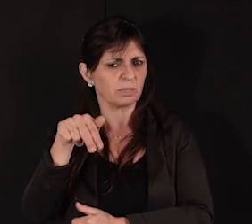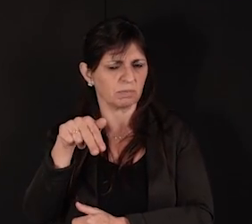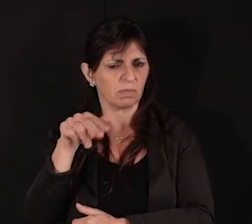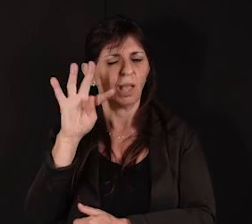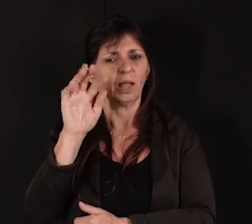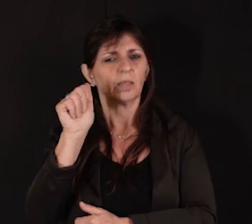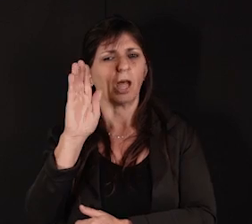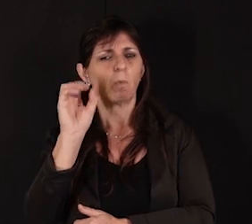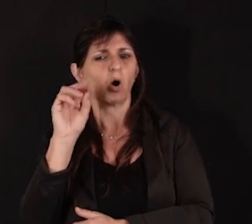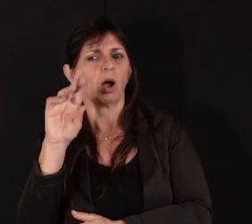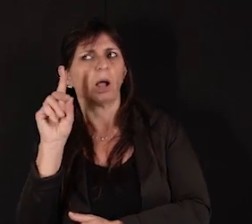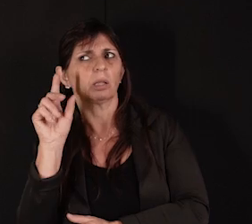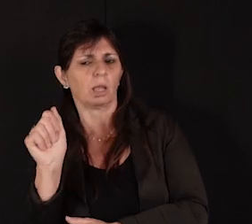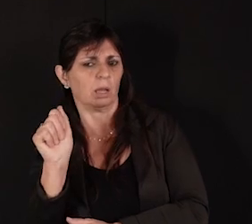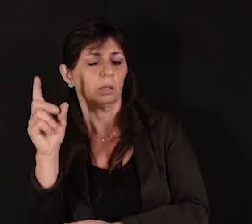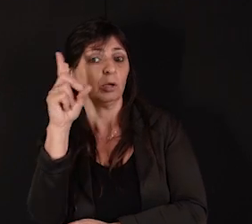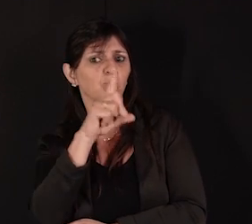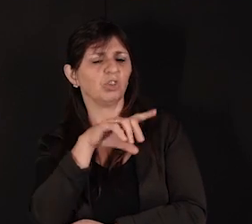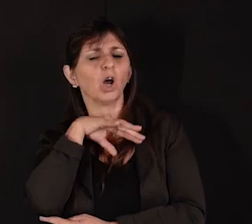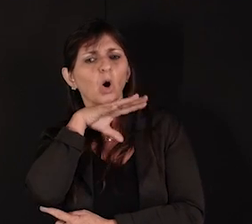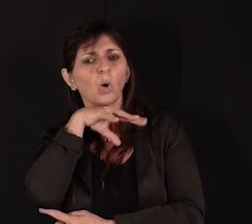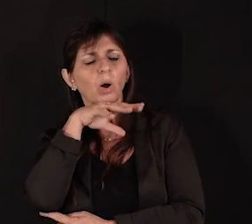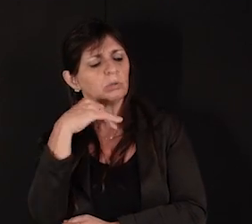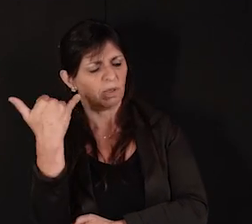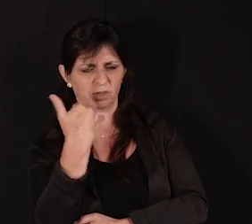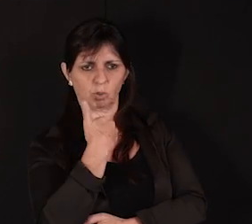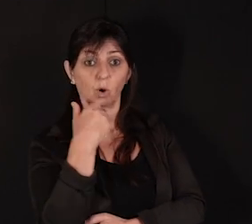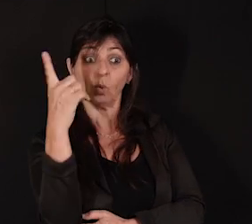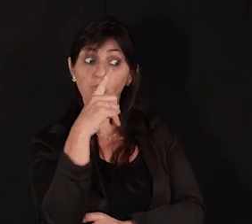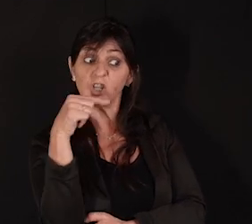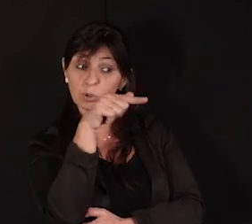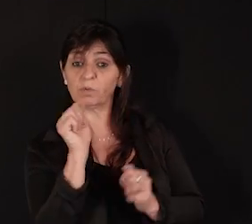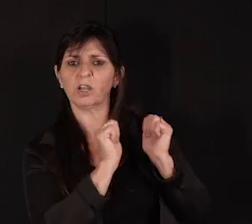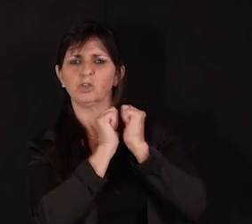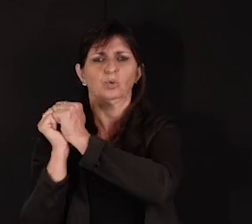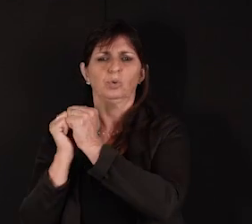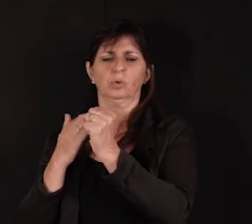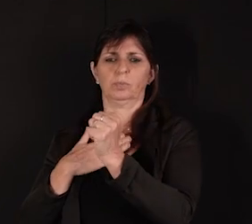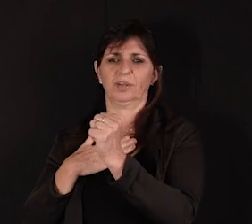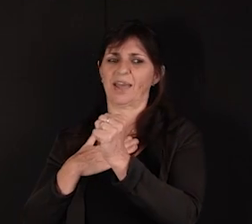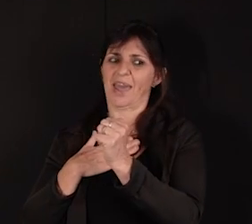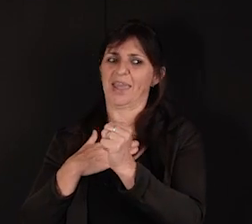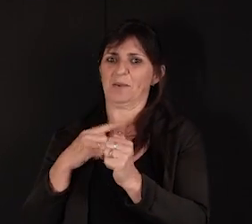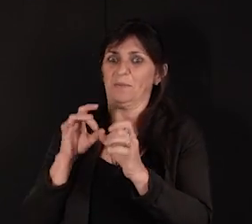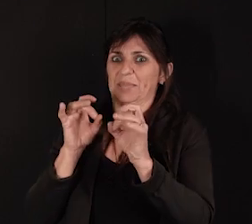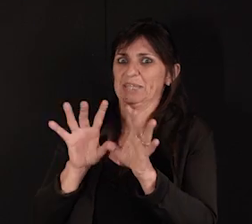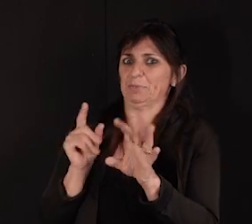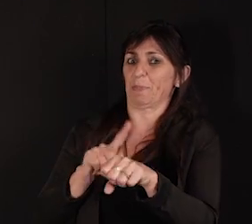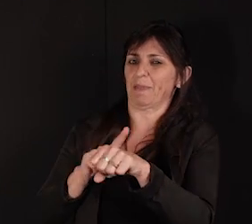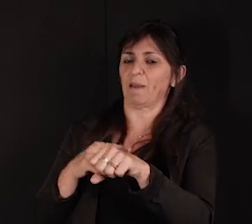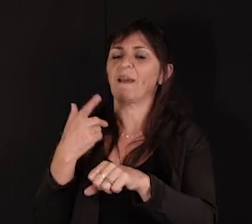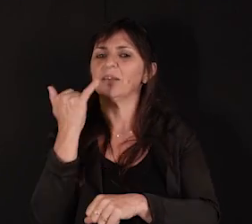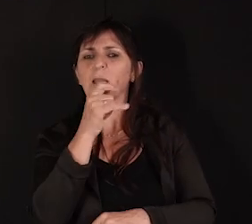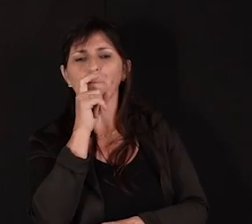em Concórdia e falou, um dia eu vou te levar para tocar comigo. Mas eu não deixei esperar muito tempo, né? Falei para o meu pai,